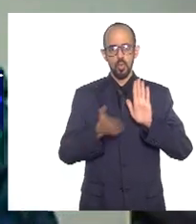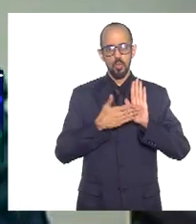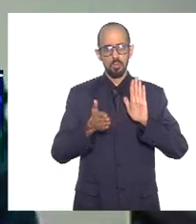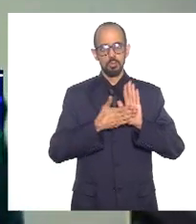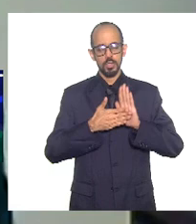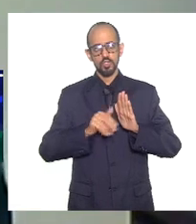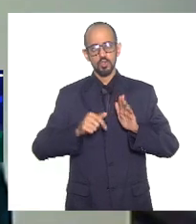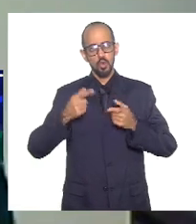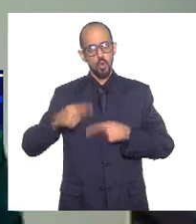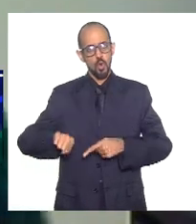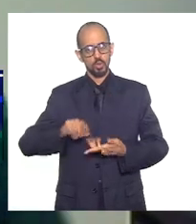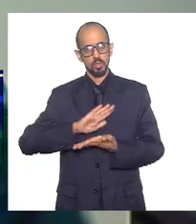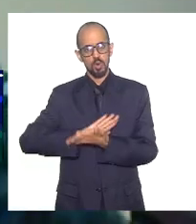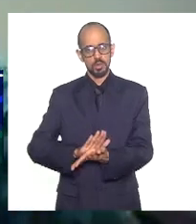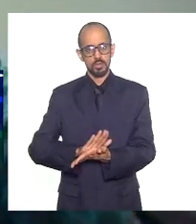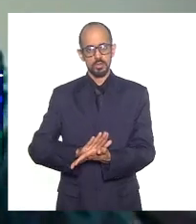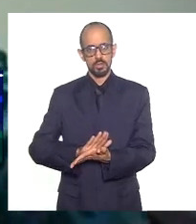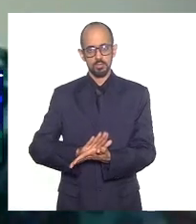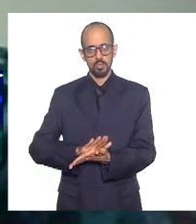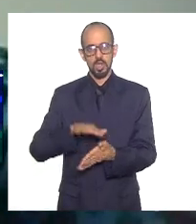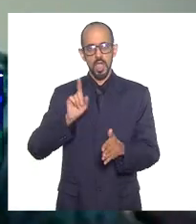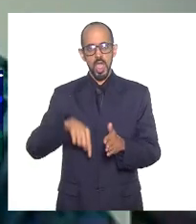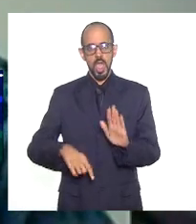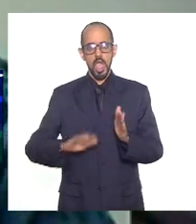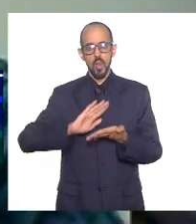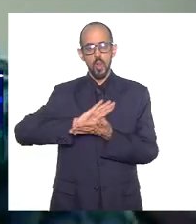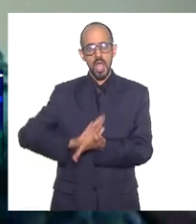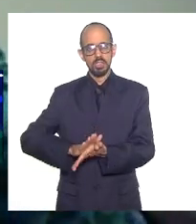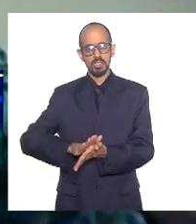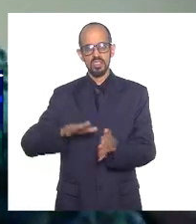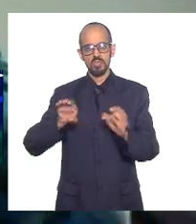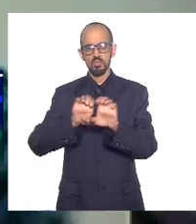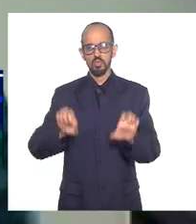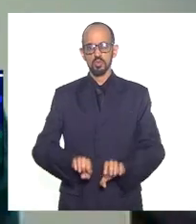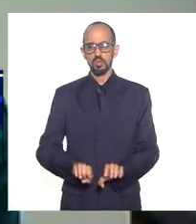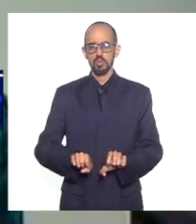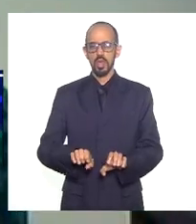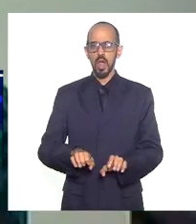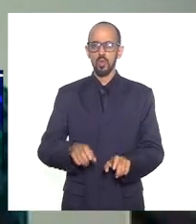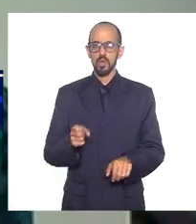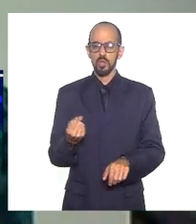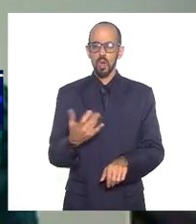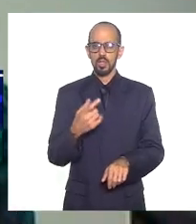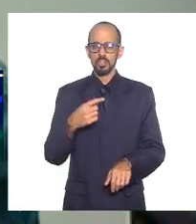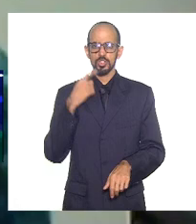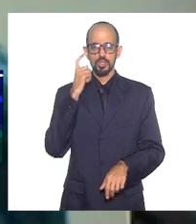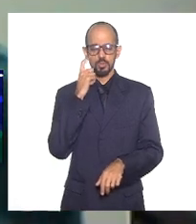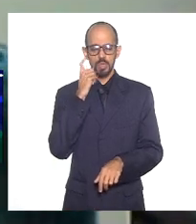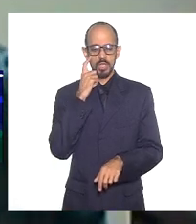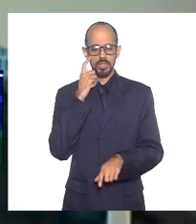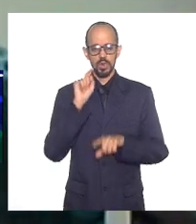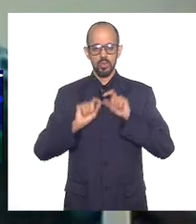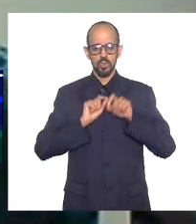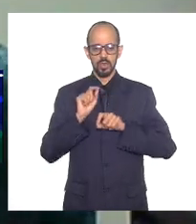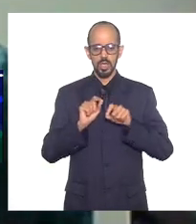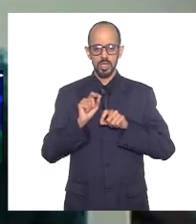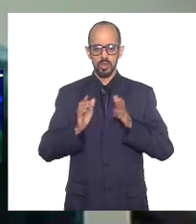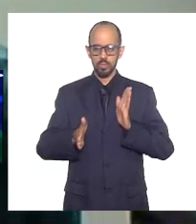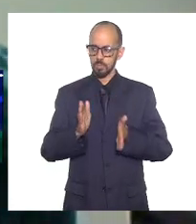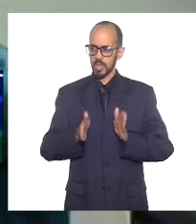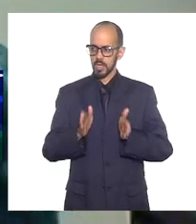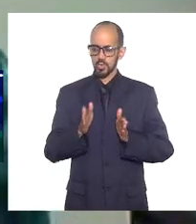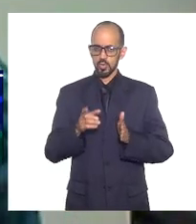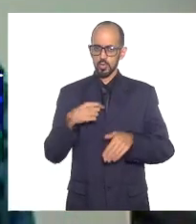do racismo, esse racismo que é estrutural. Quando a gente pensa, né, num período que